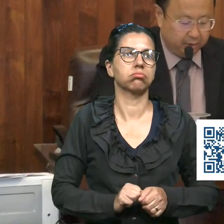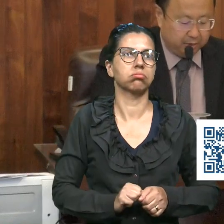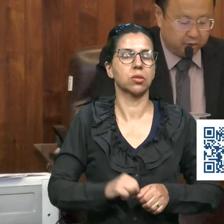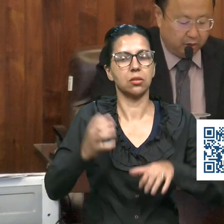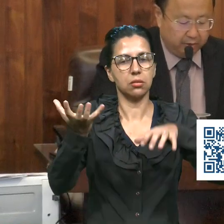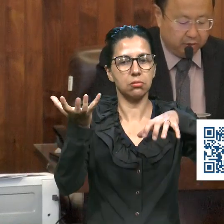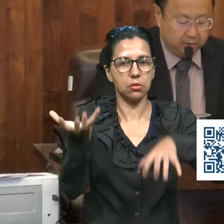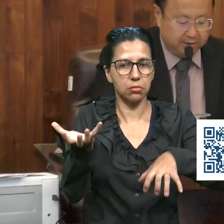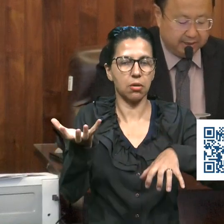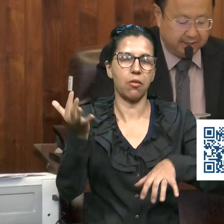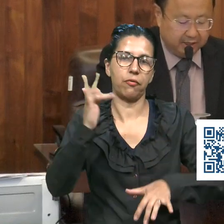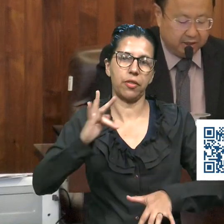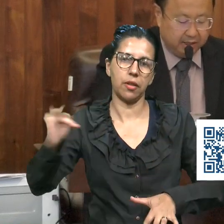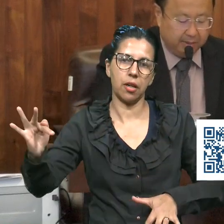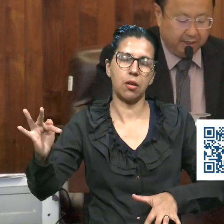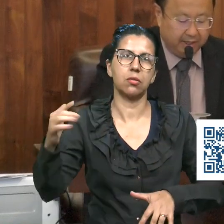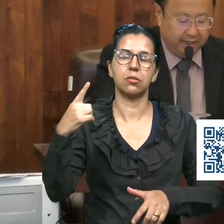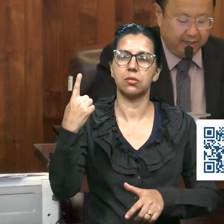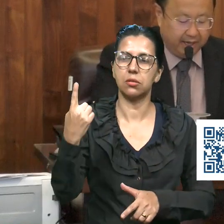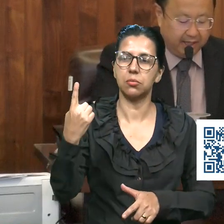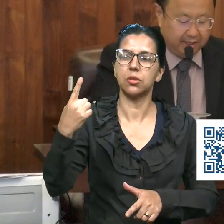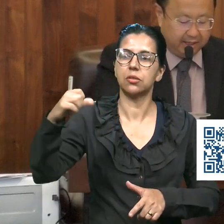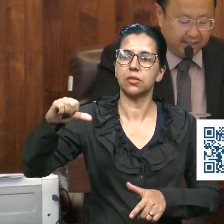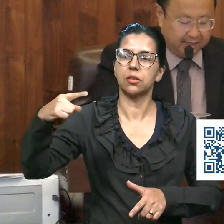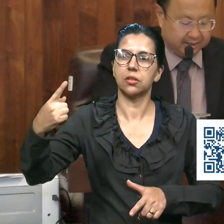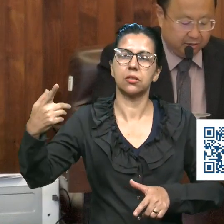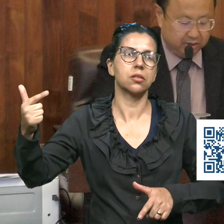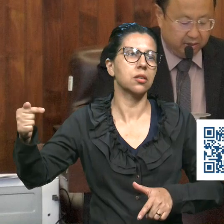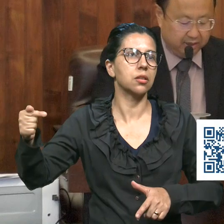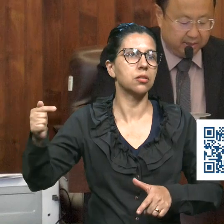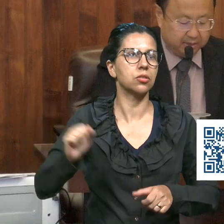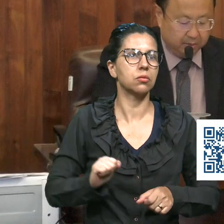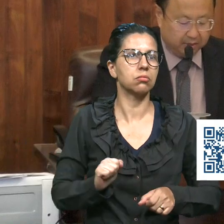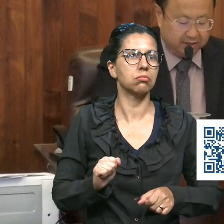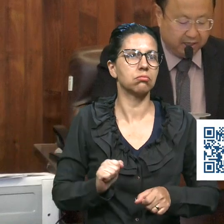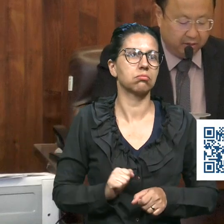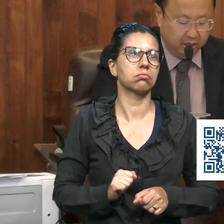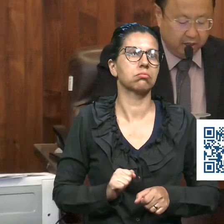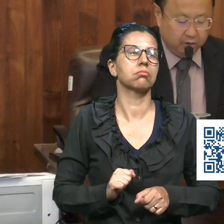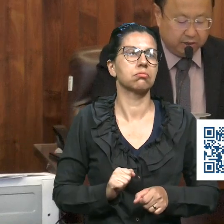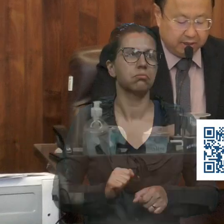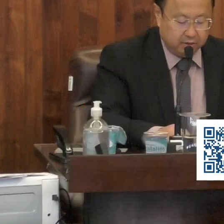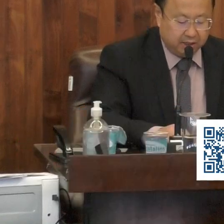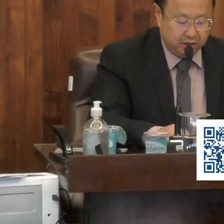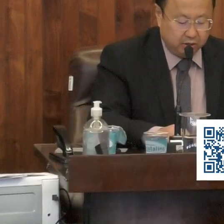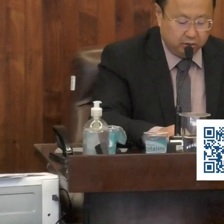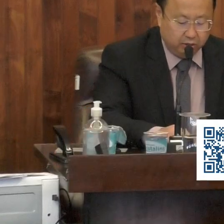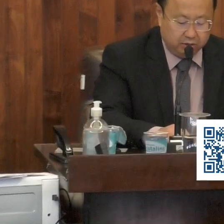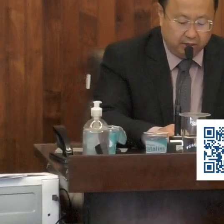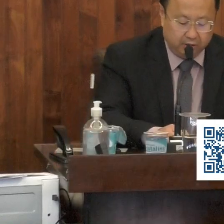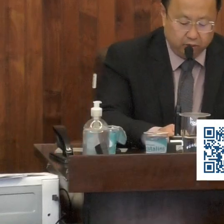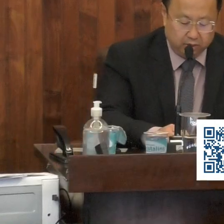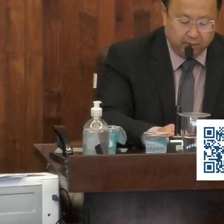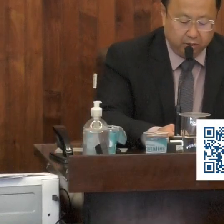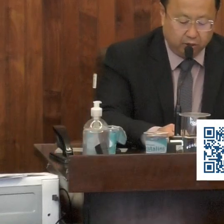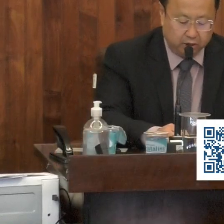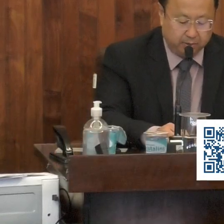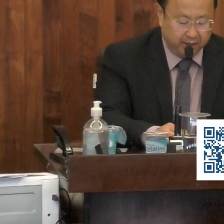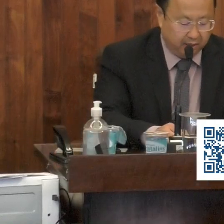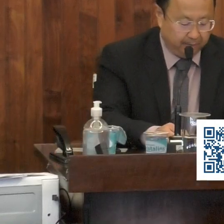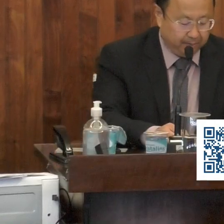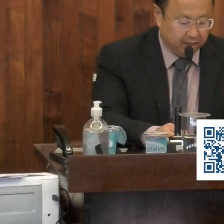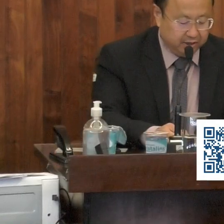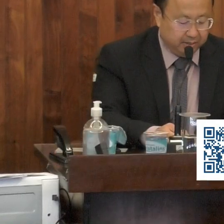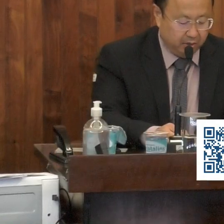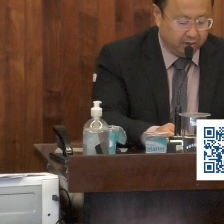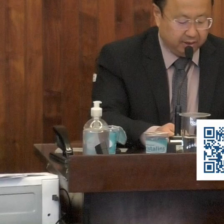ingressado pelo PSOL em 2017 e que pleiteia a declaração de não recepção parcial dos artigos 124 e 126 do Código